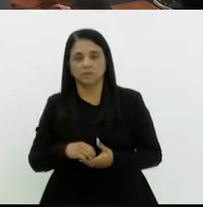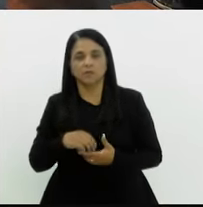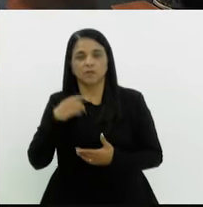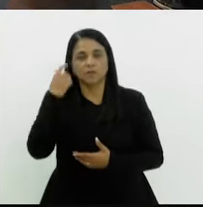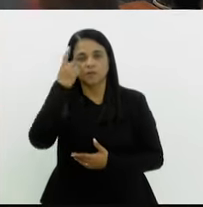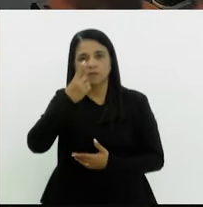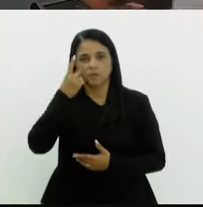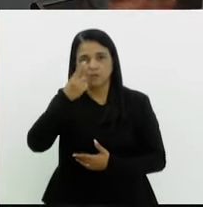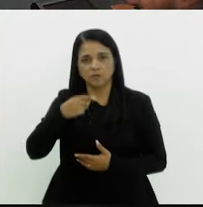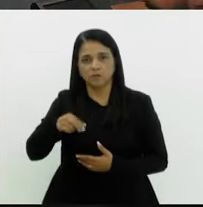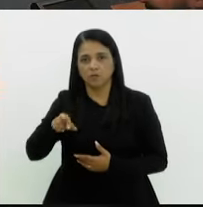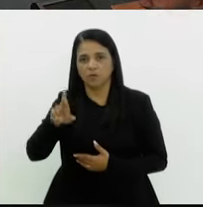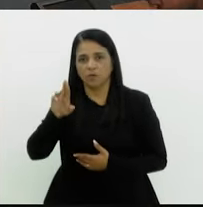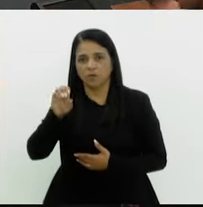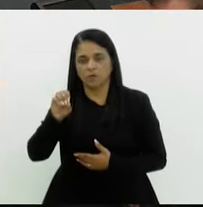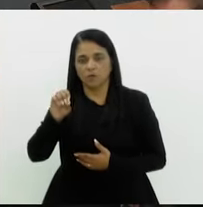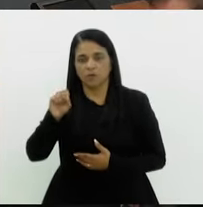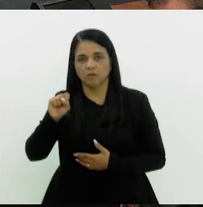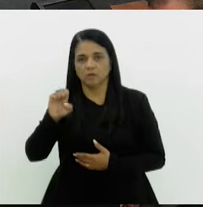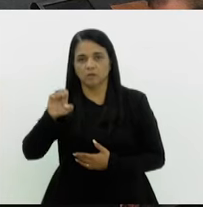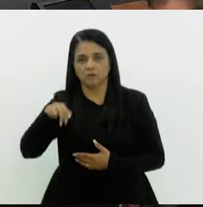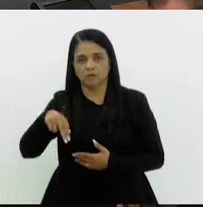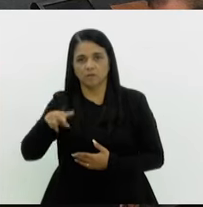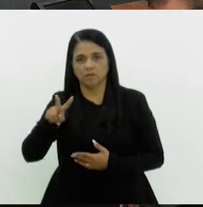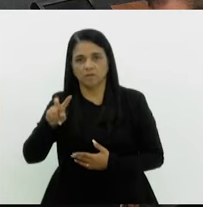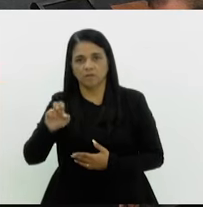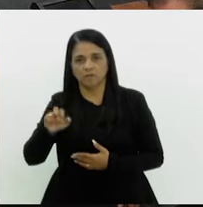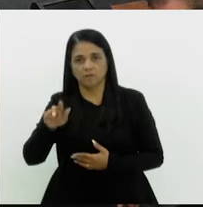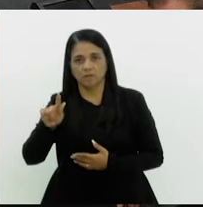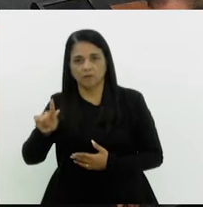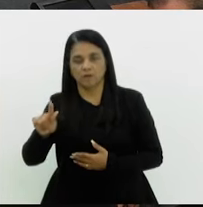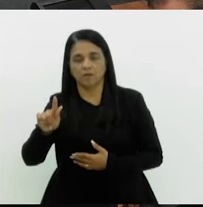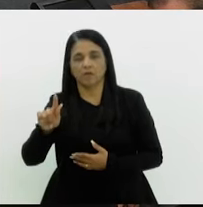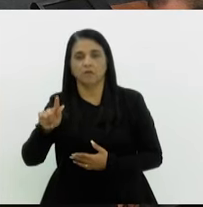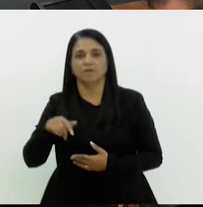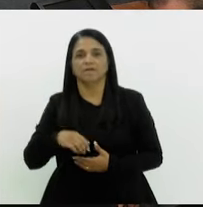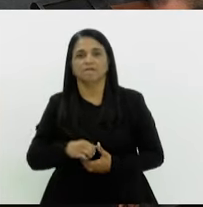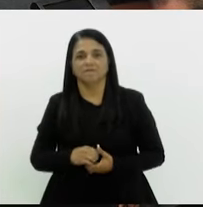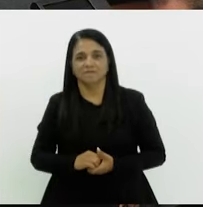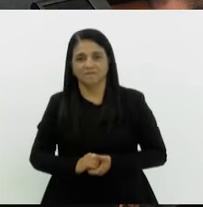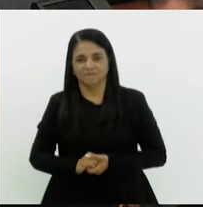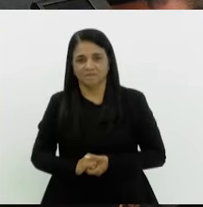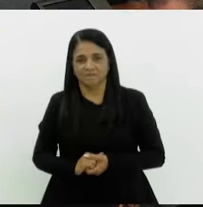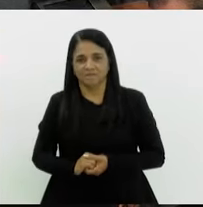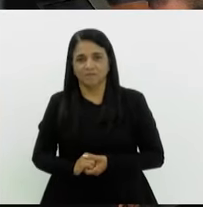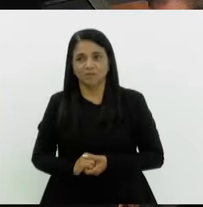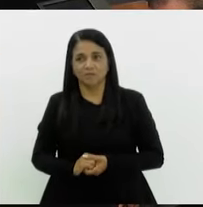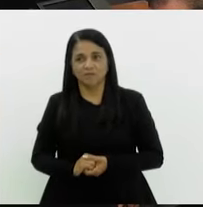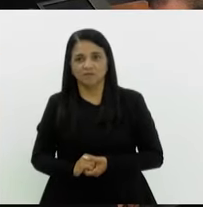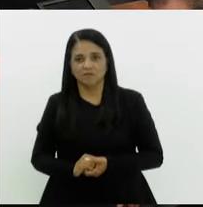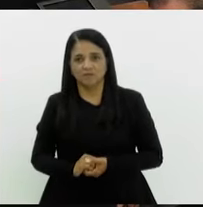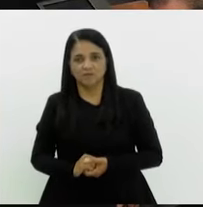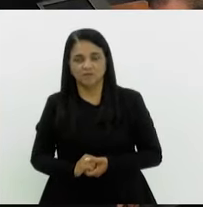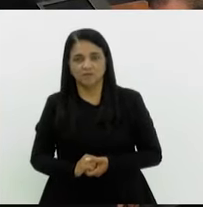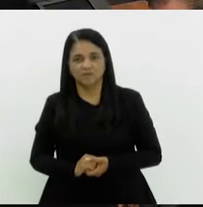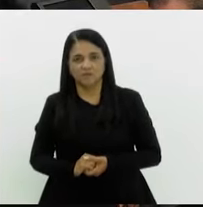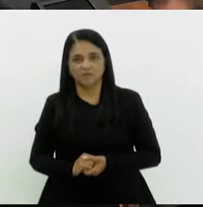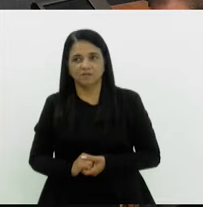Deputado Rosenberg Reis. Se esperar até o dia 25, eu faço. A